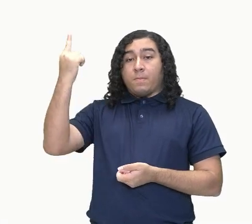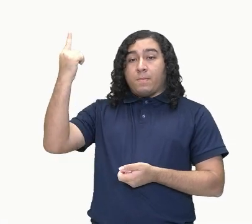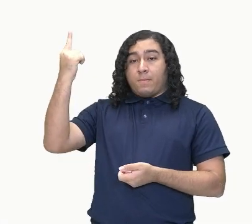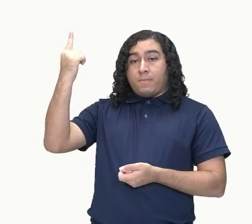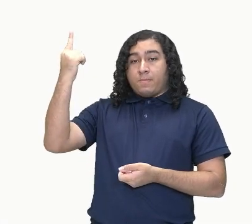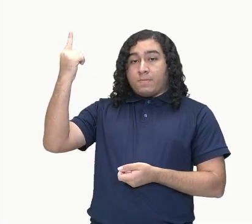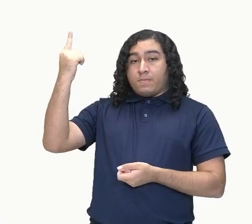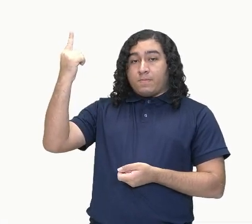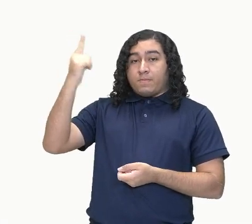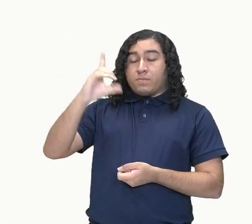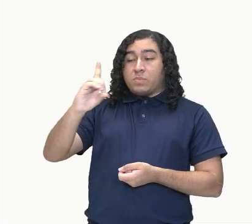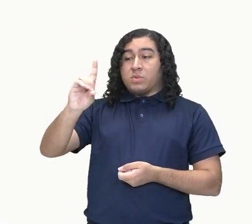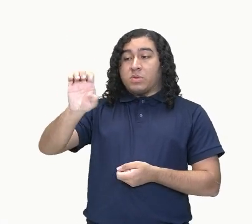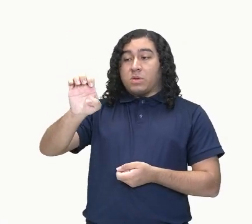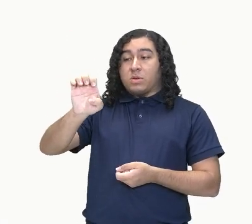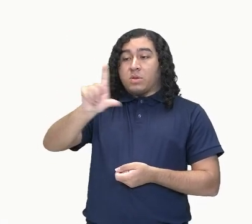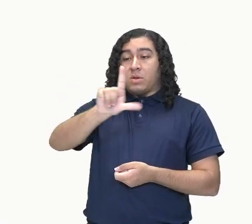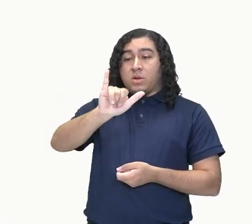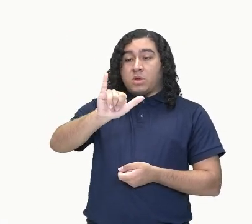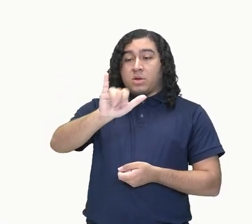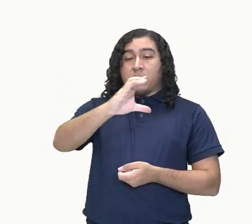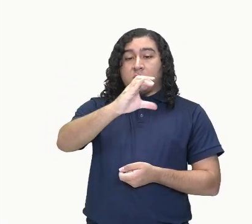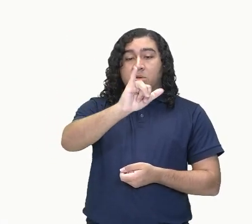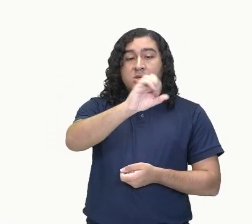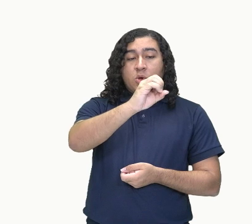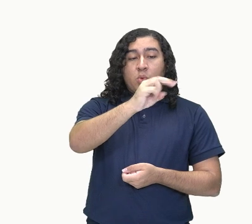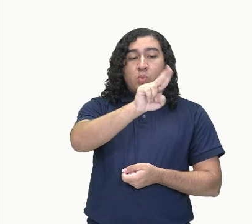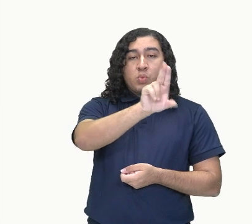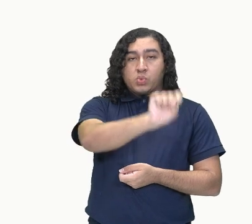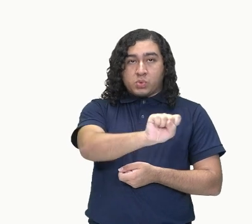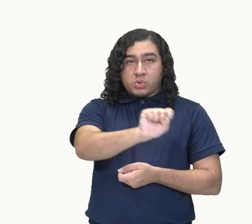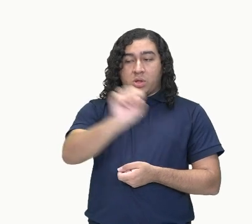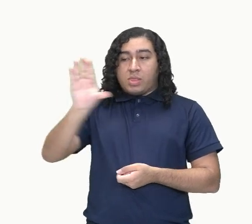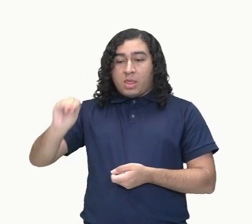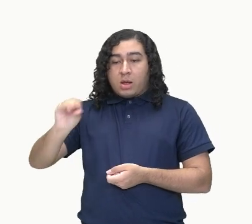delicious. Isso aqui tudo é uma sílaba só.